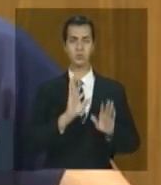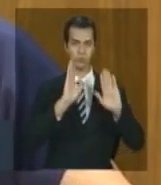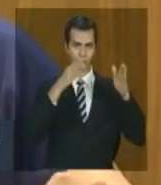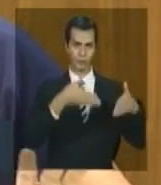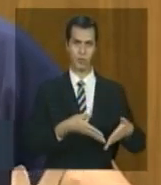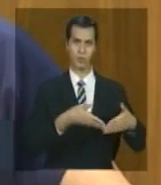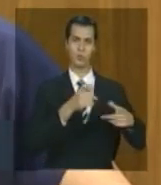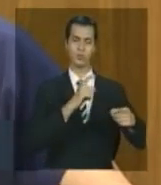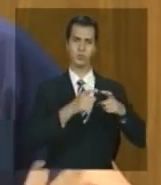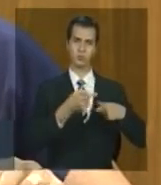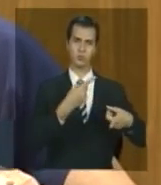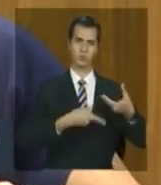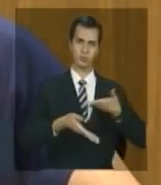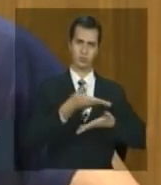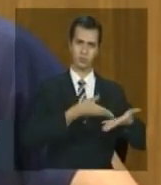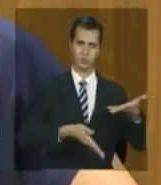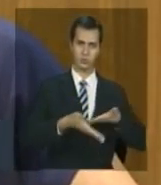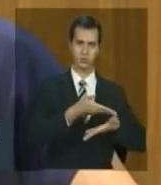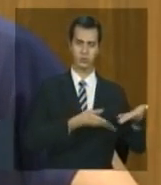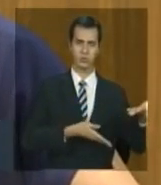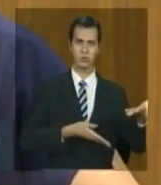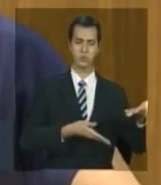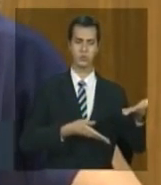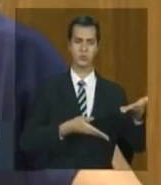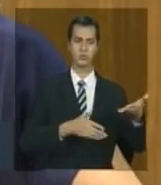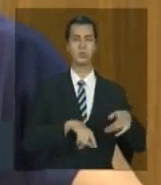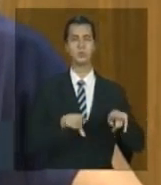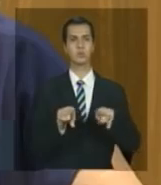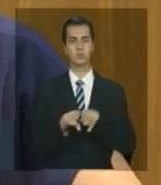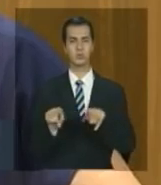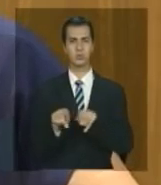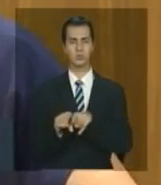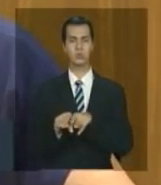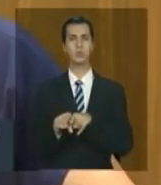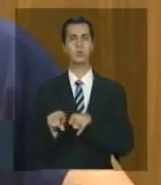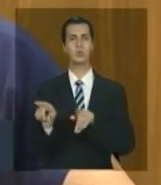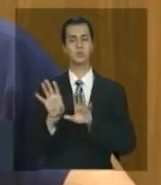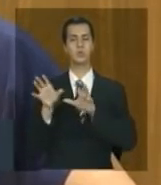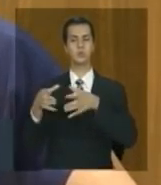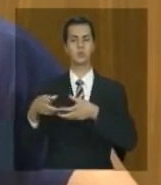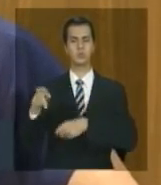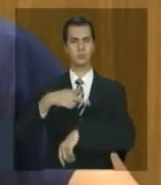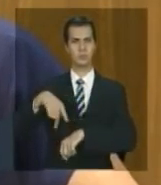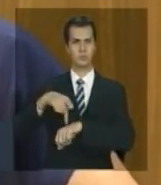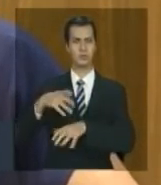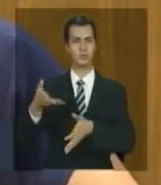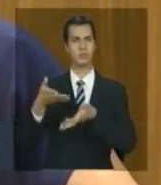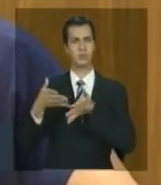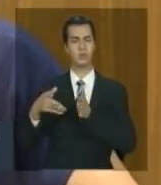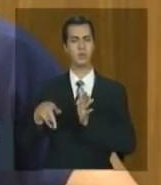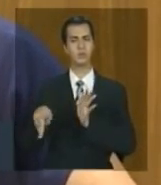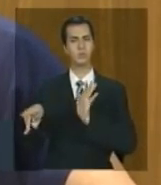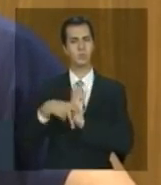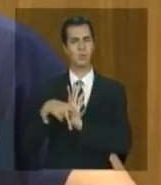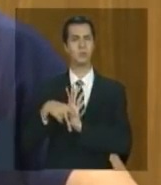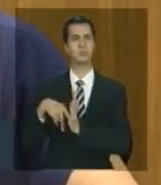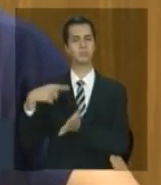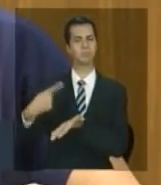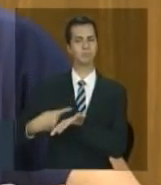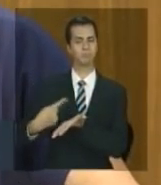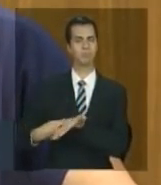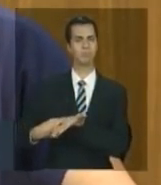sobre temas da agenda global do nosso comum interesse, quanto na construção de uma agenda própria dos BRICS.